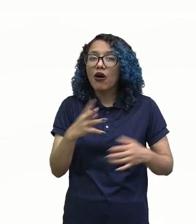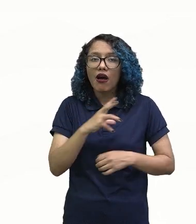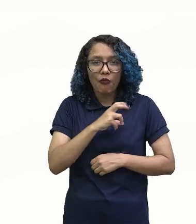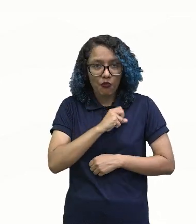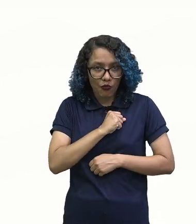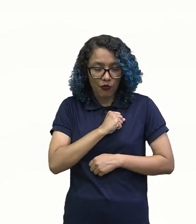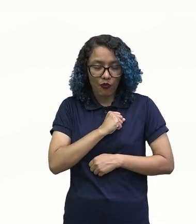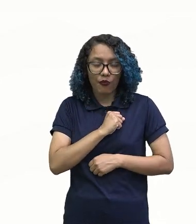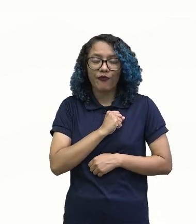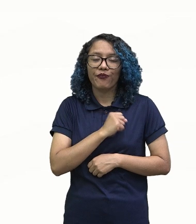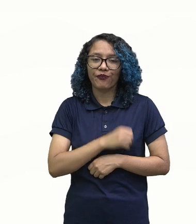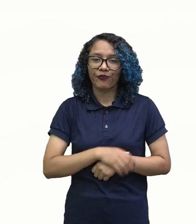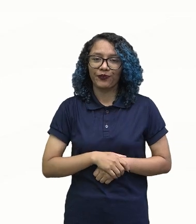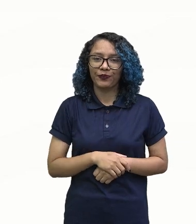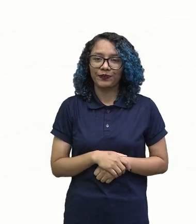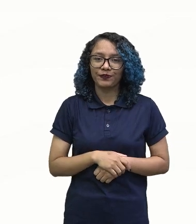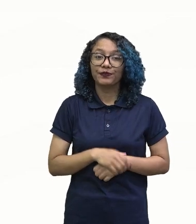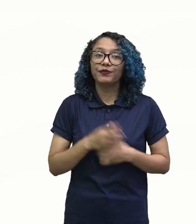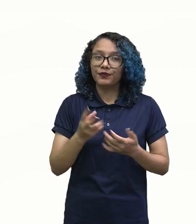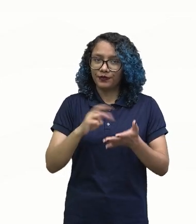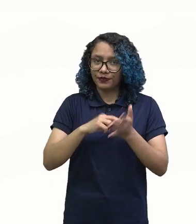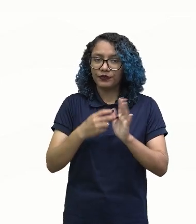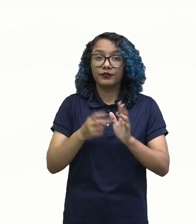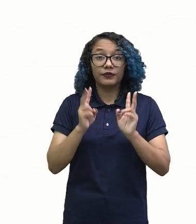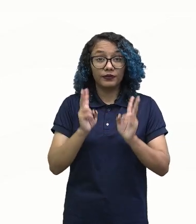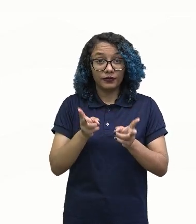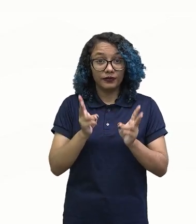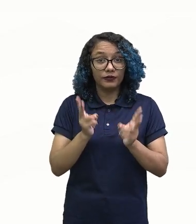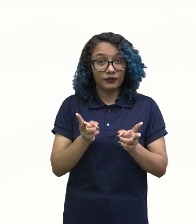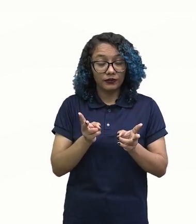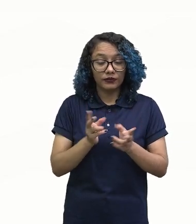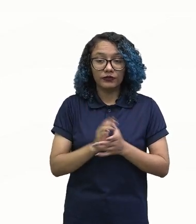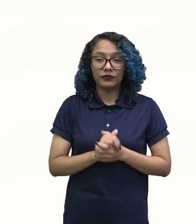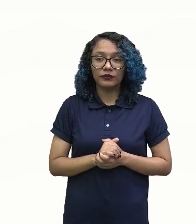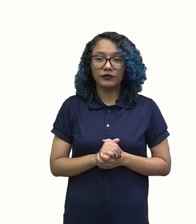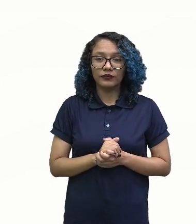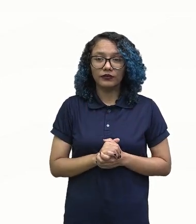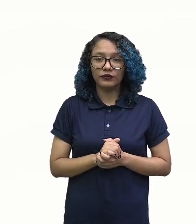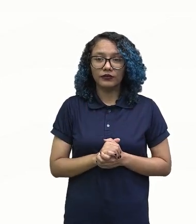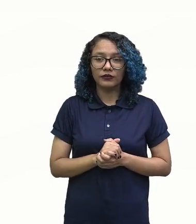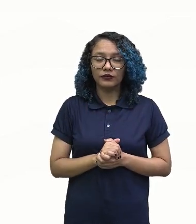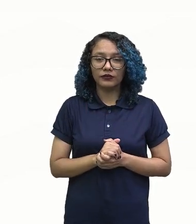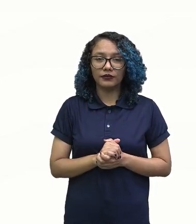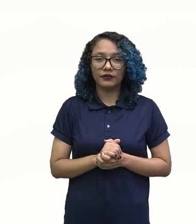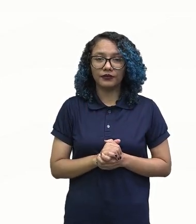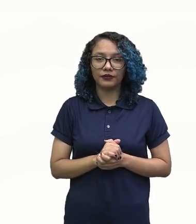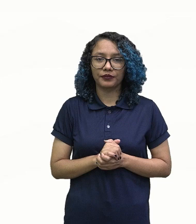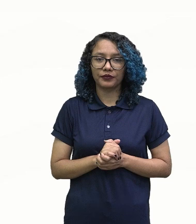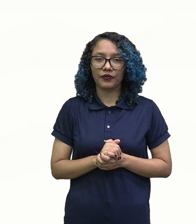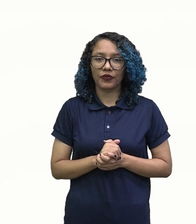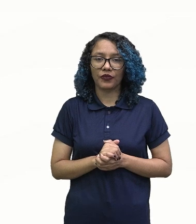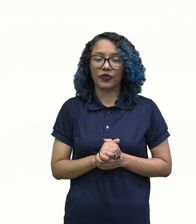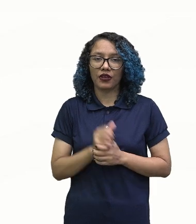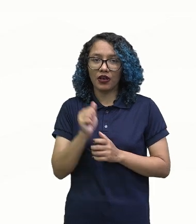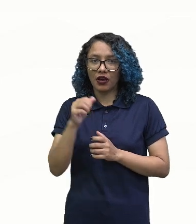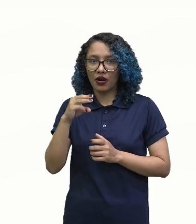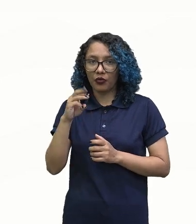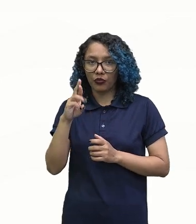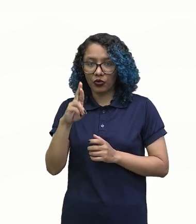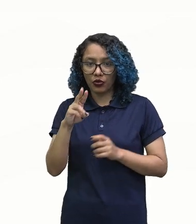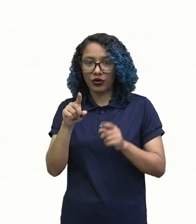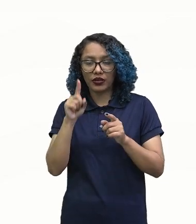Então, o sentido continua o mesmo, né? Da palavra amor para a palavra amoroso.